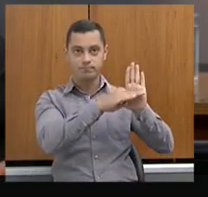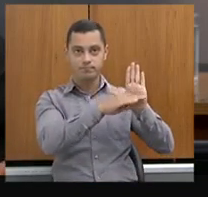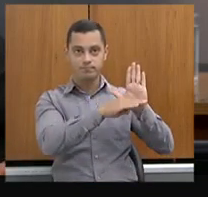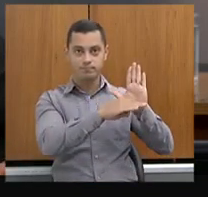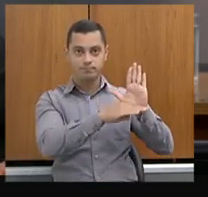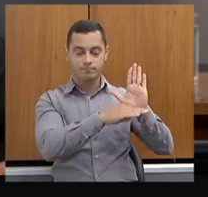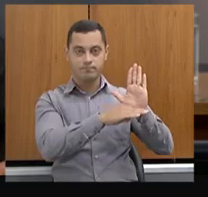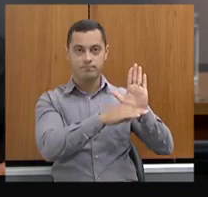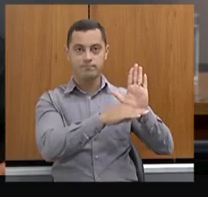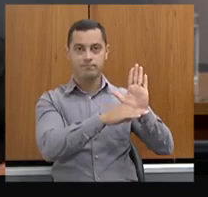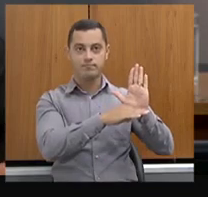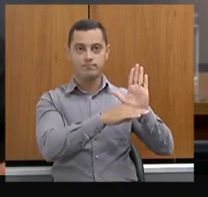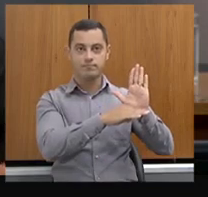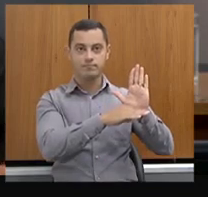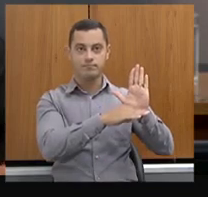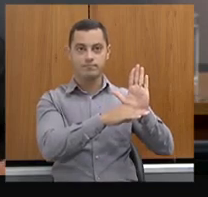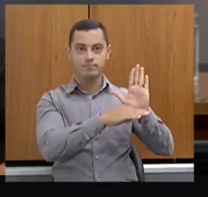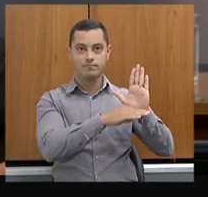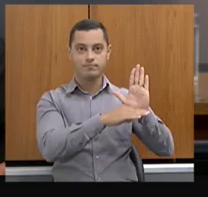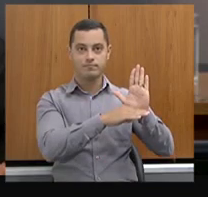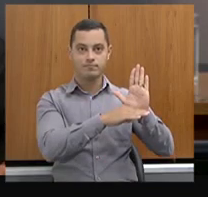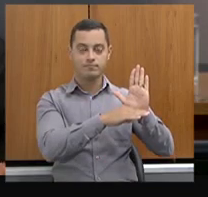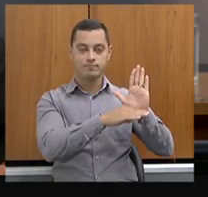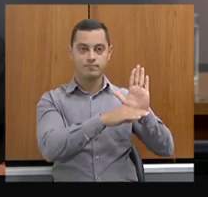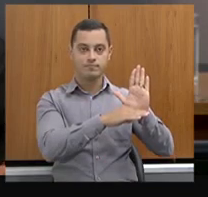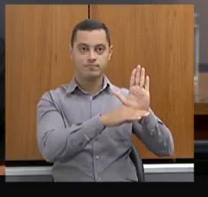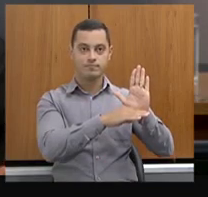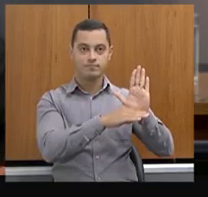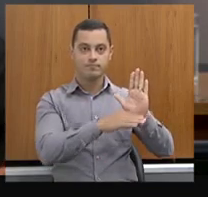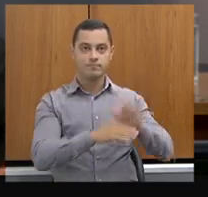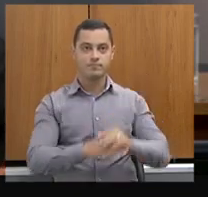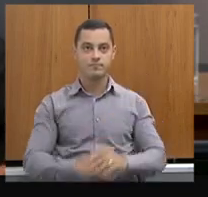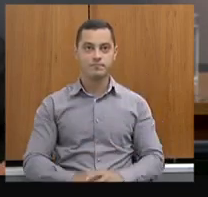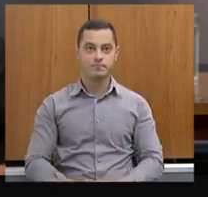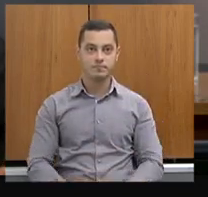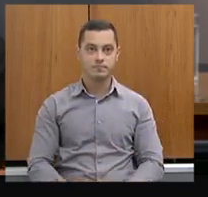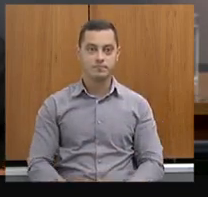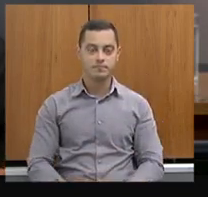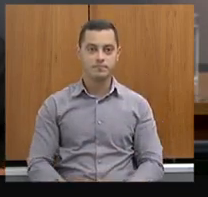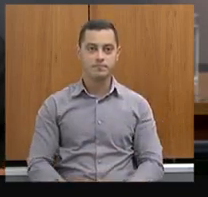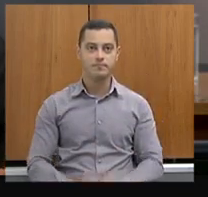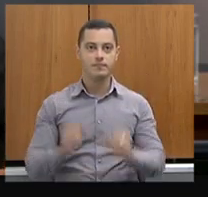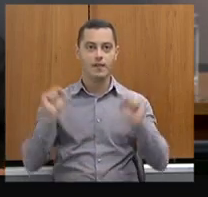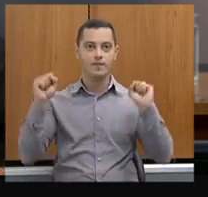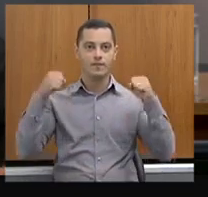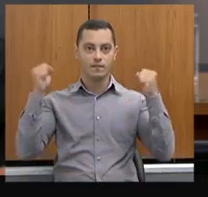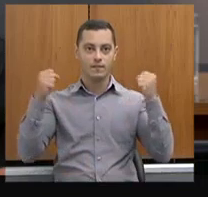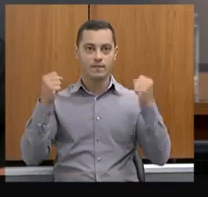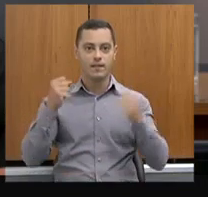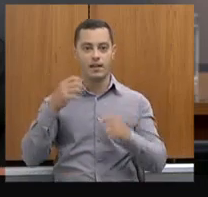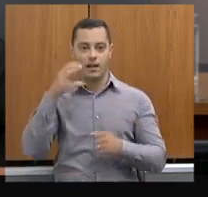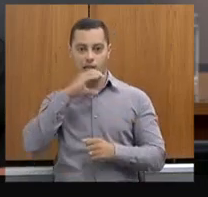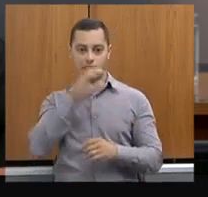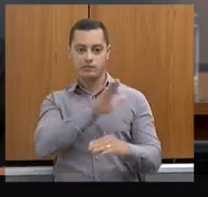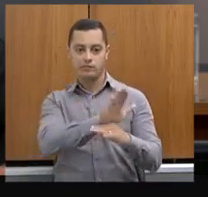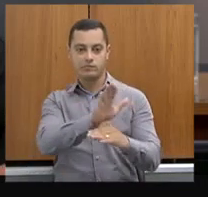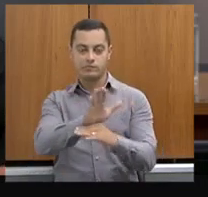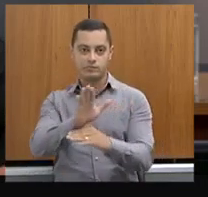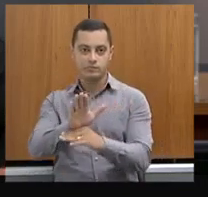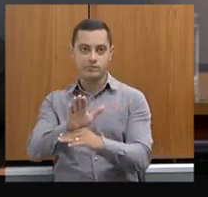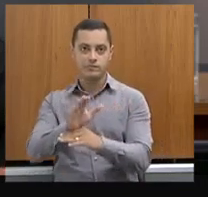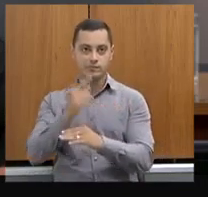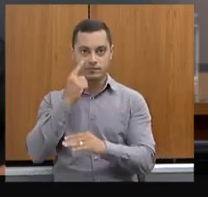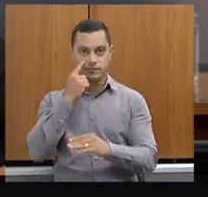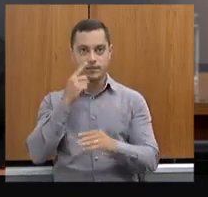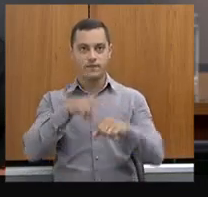de emenda de bancada oito de emenda Estadual viatura de Socorro duas de TAC DPVAT 6 de